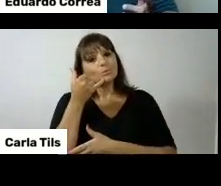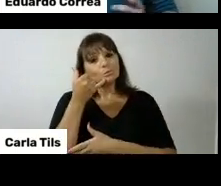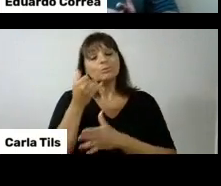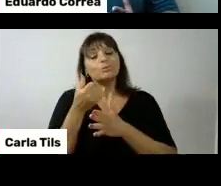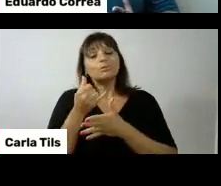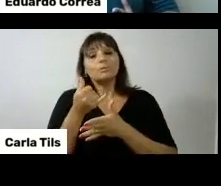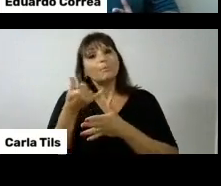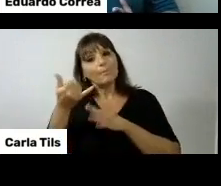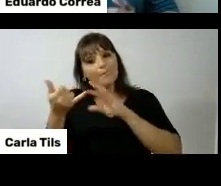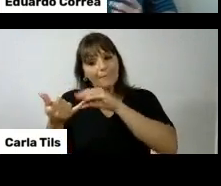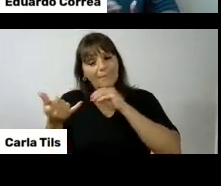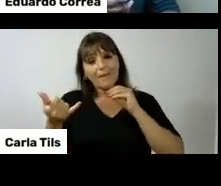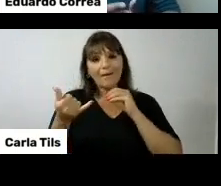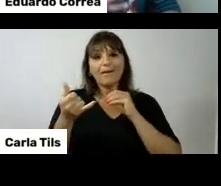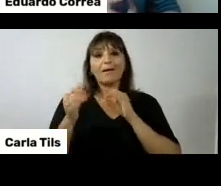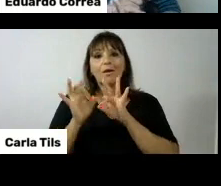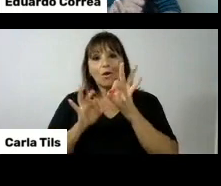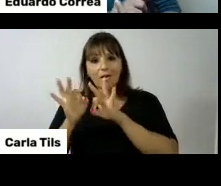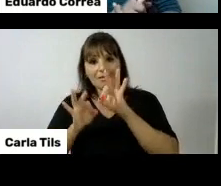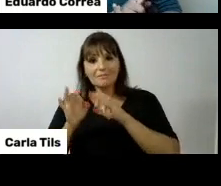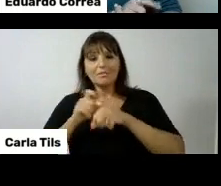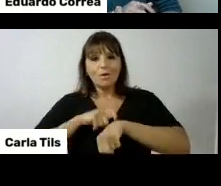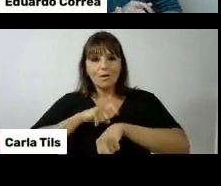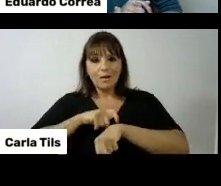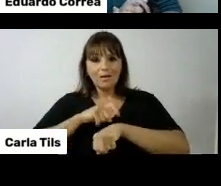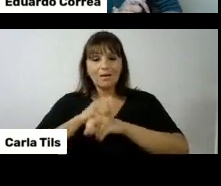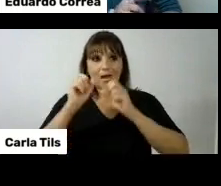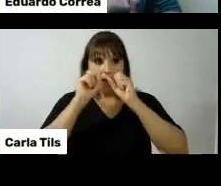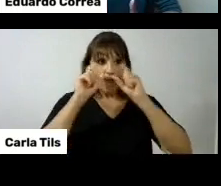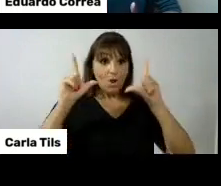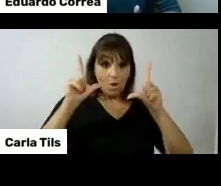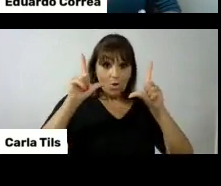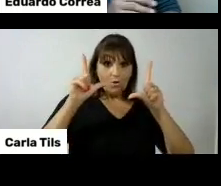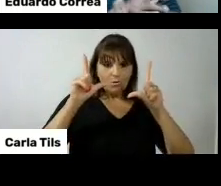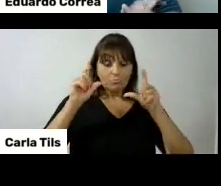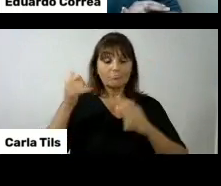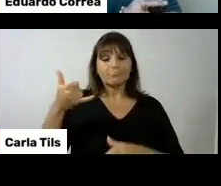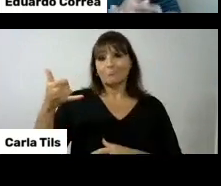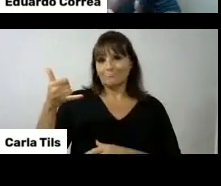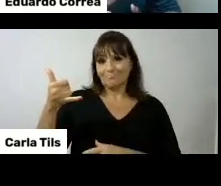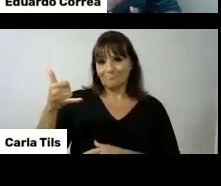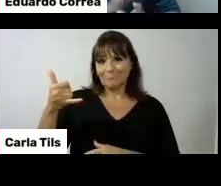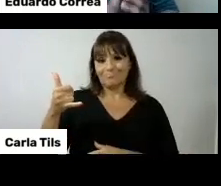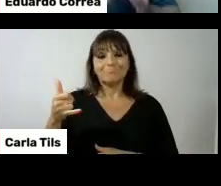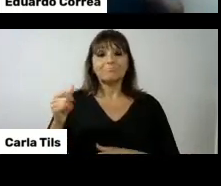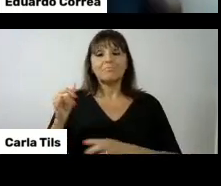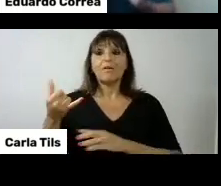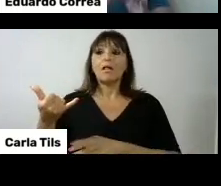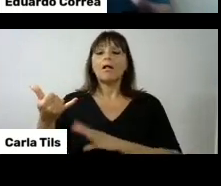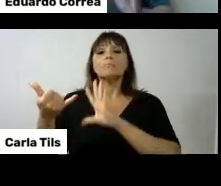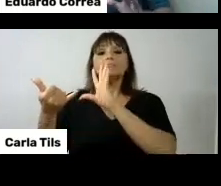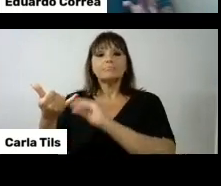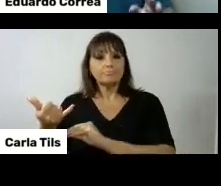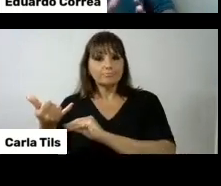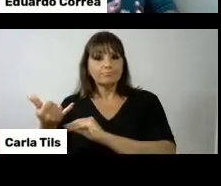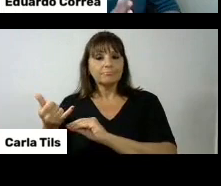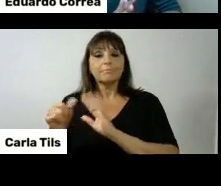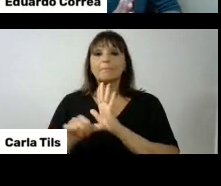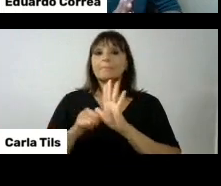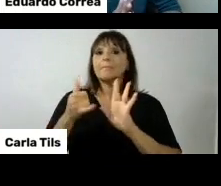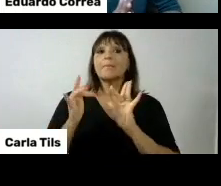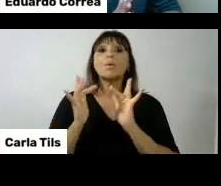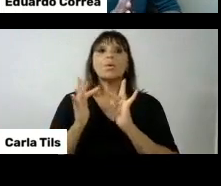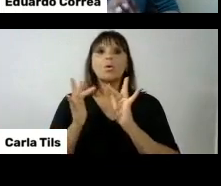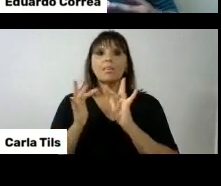faz ao acordar, se você acordou na hora que o despertador tocou, é desligá-lo. E lá você já tem seu primeiro contato com o